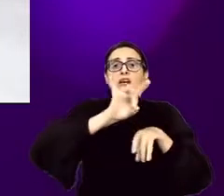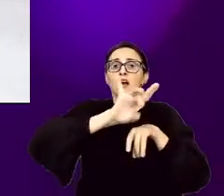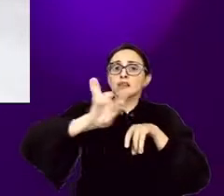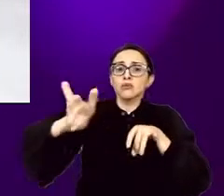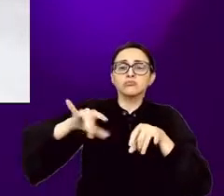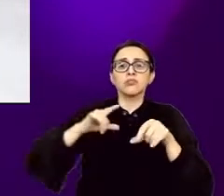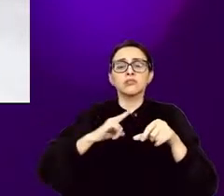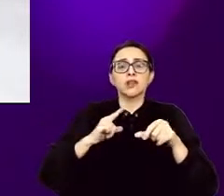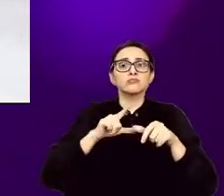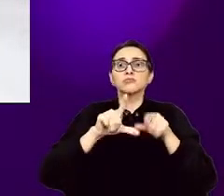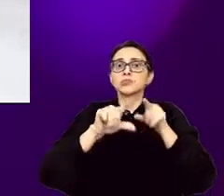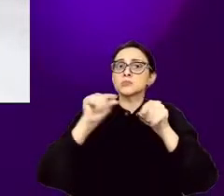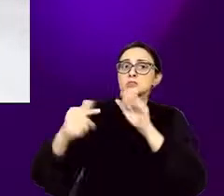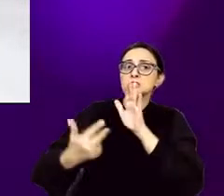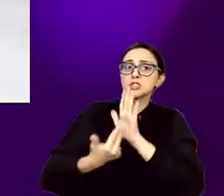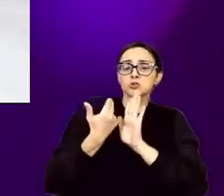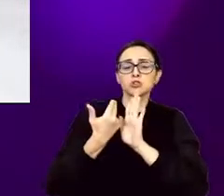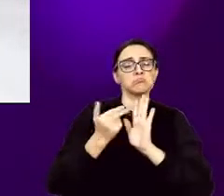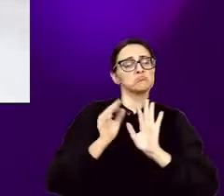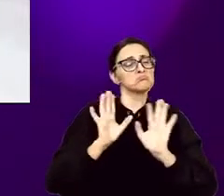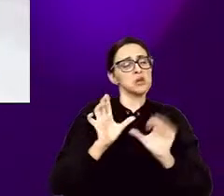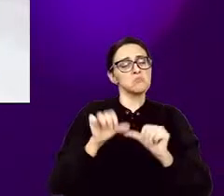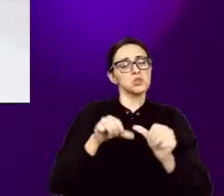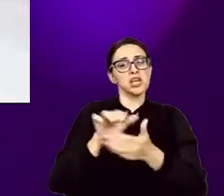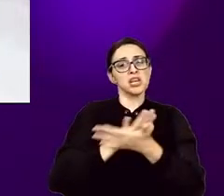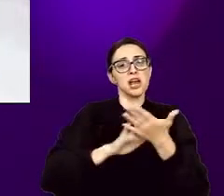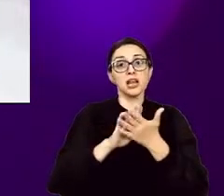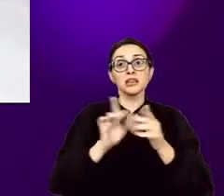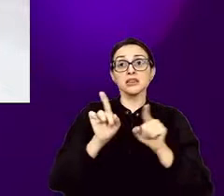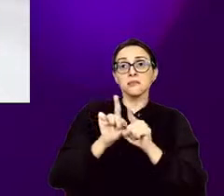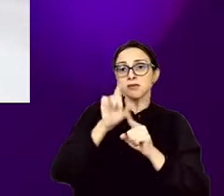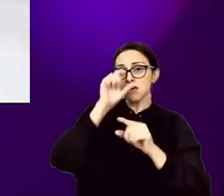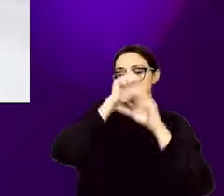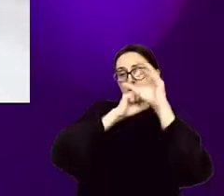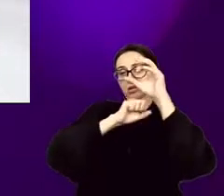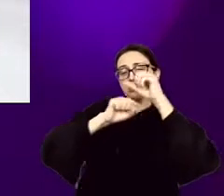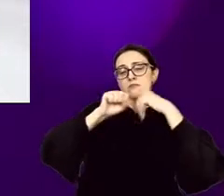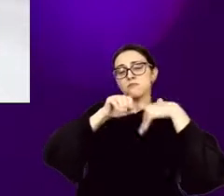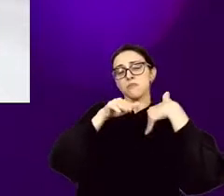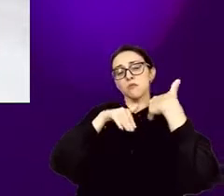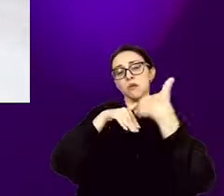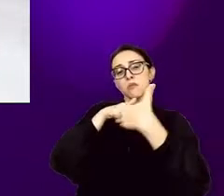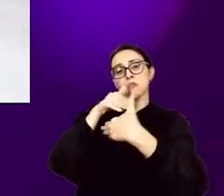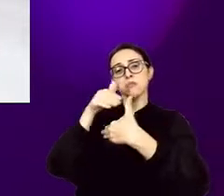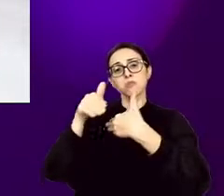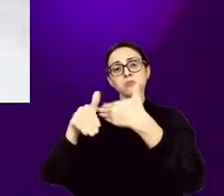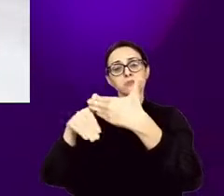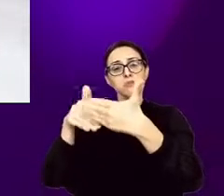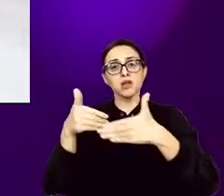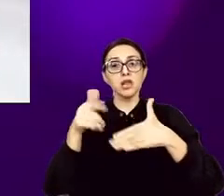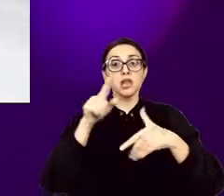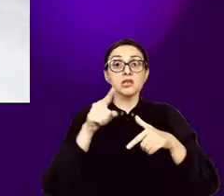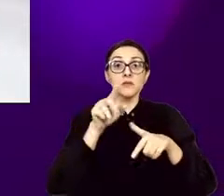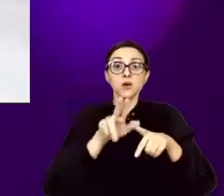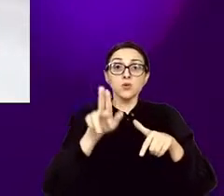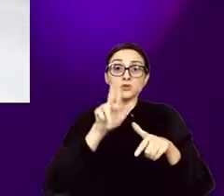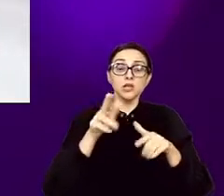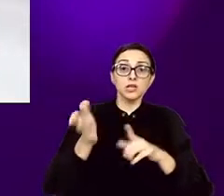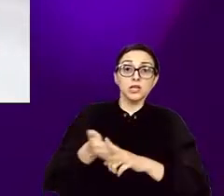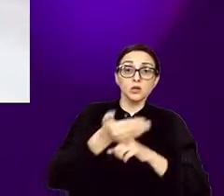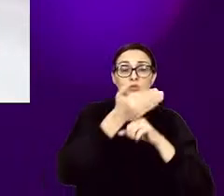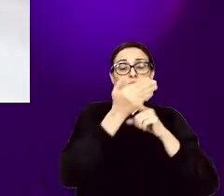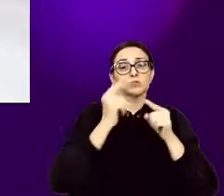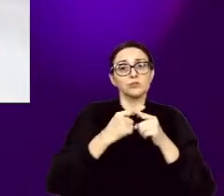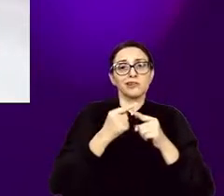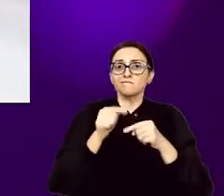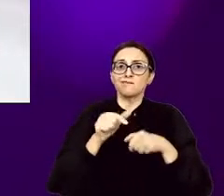realização da cirurgia em si. E a curva de aprendizado também não se adequa a esse termo aqui, à utilização da tecnologia, porque você não, como eu falei,